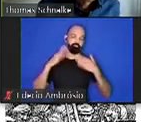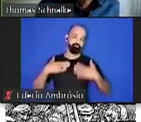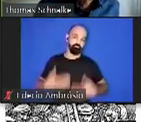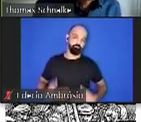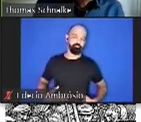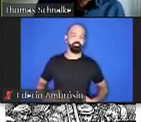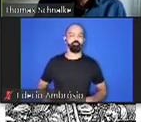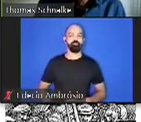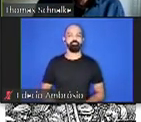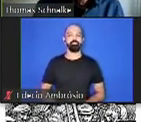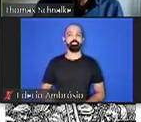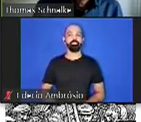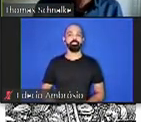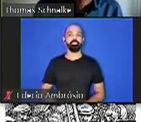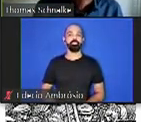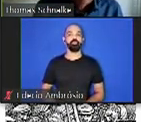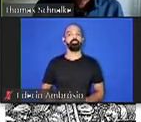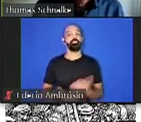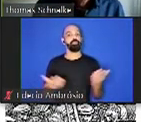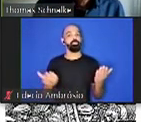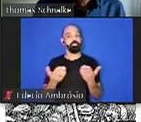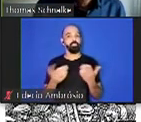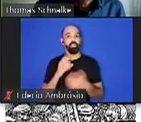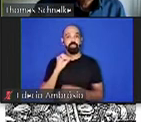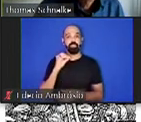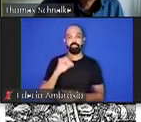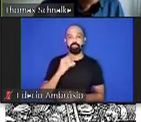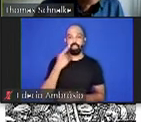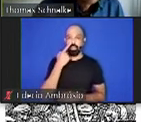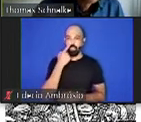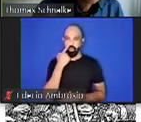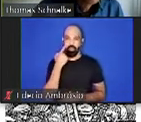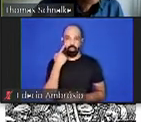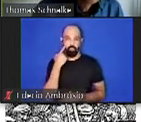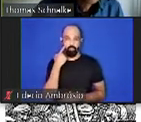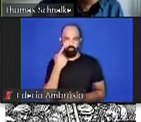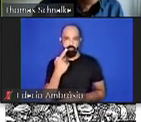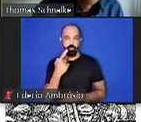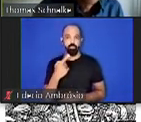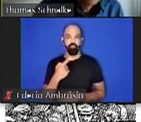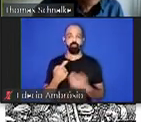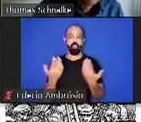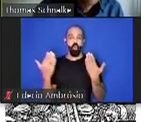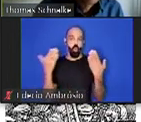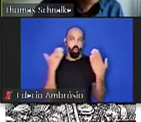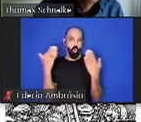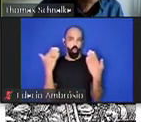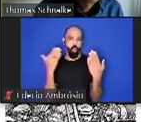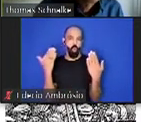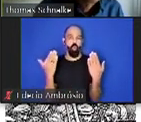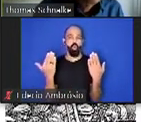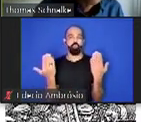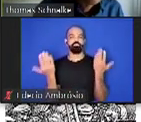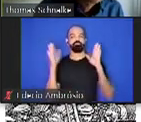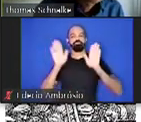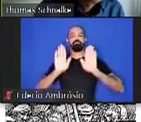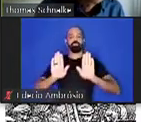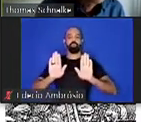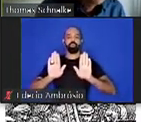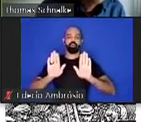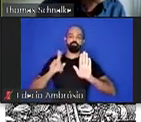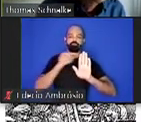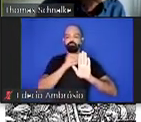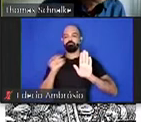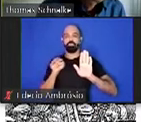se examinarmos as faces com ambas as formas de visualização, há algumas diferenças. Não sei se